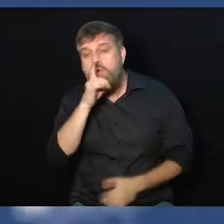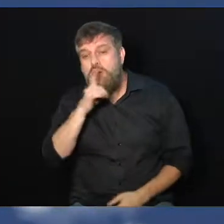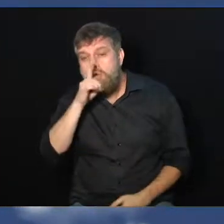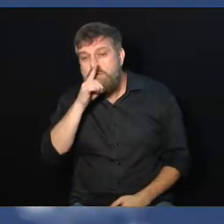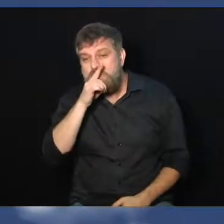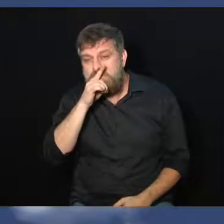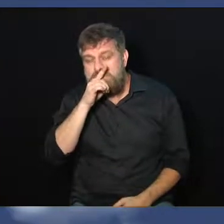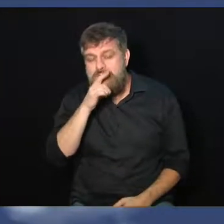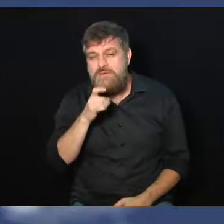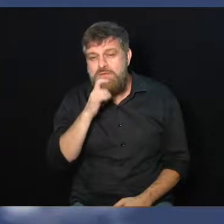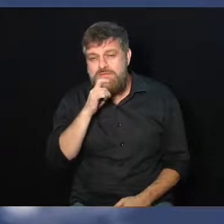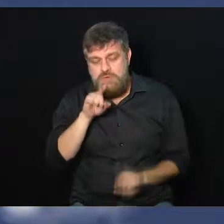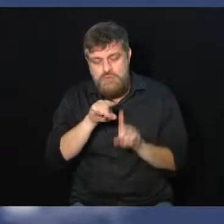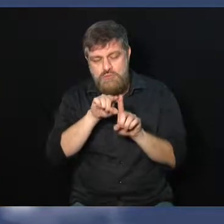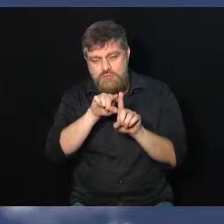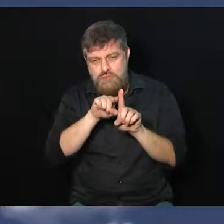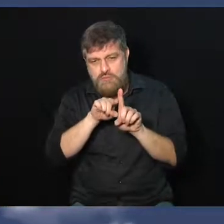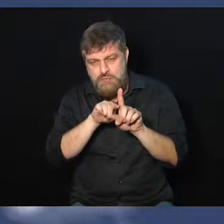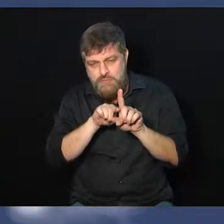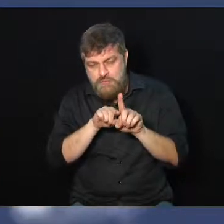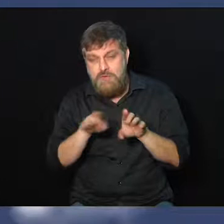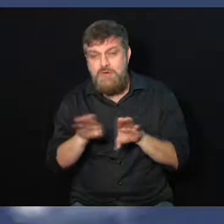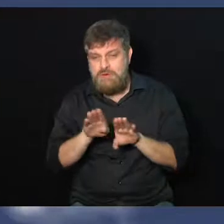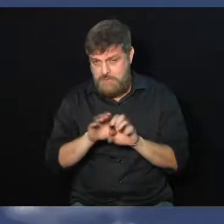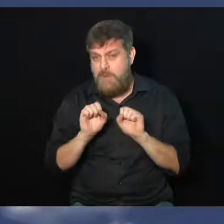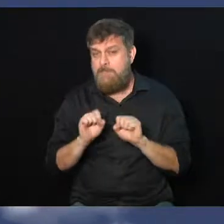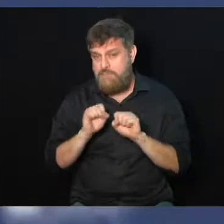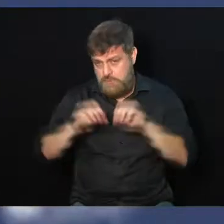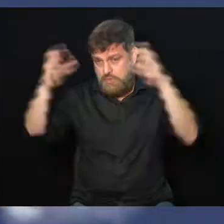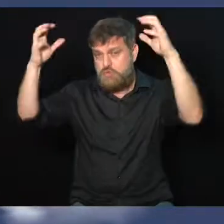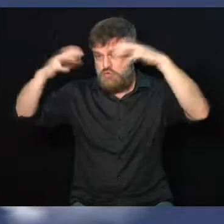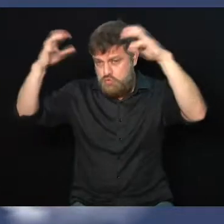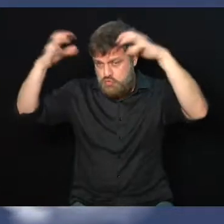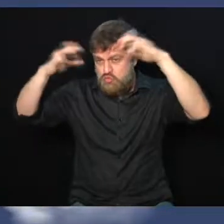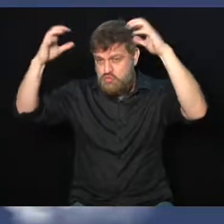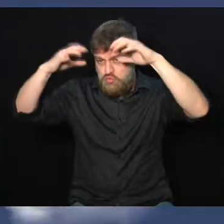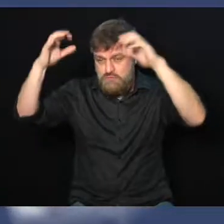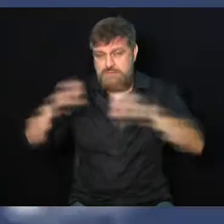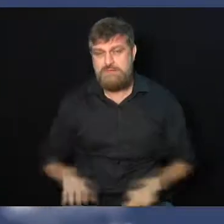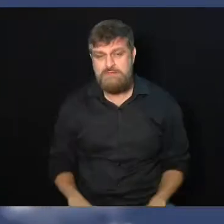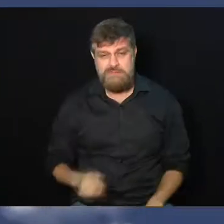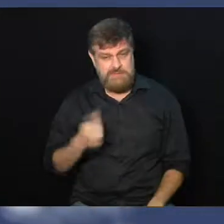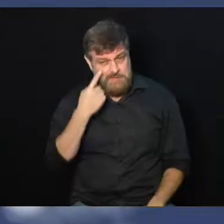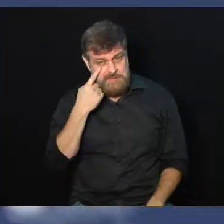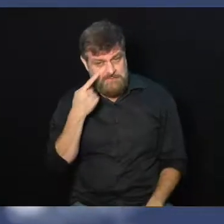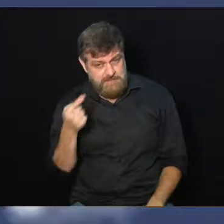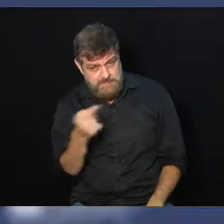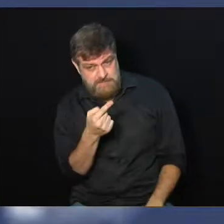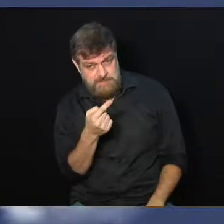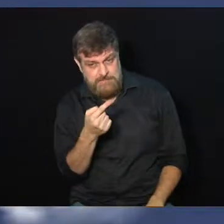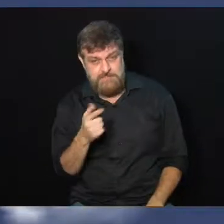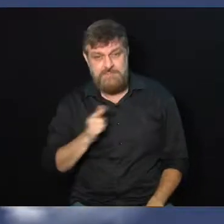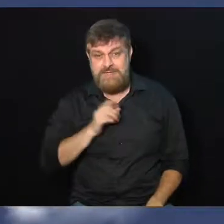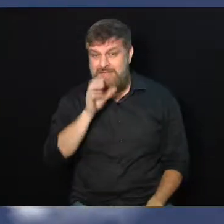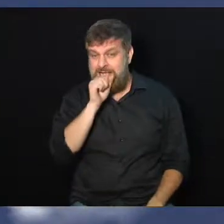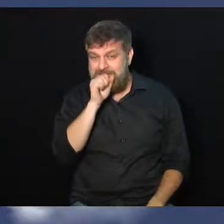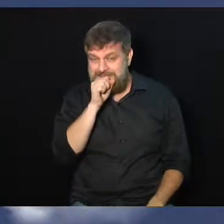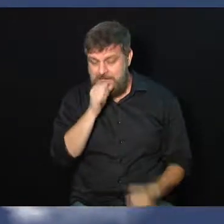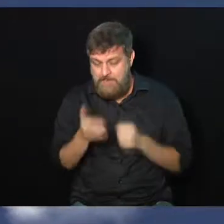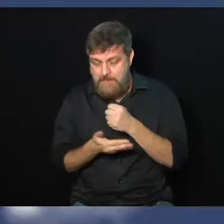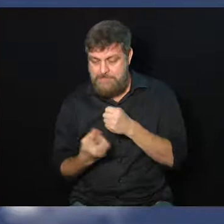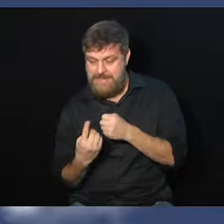deve cair um pouco e também existe a possibilidade da chuva aparecer. Você já está vendo aí na sua tela. Sábado, mínima